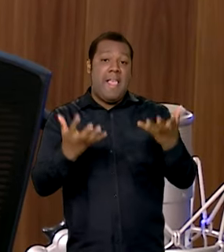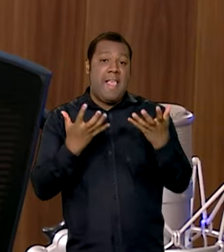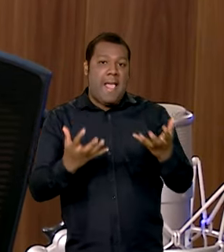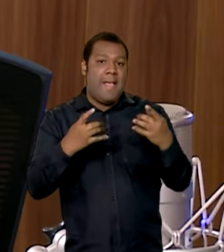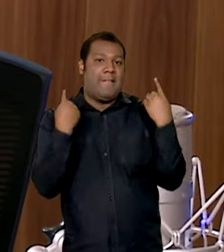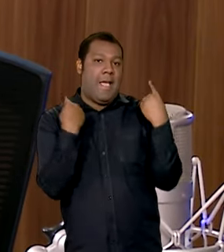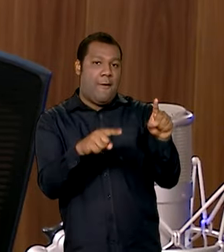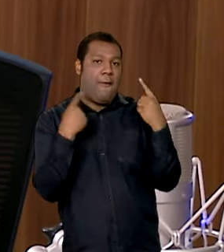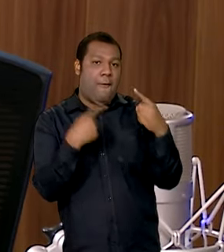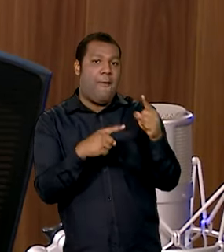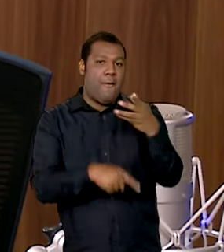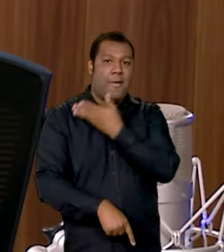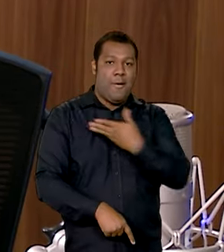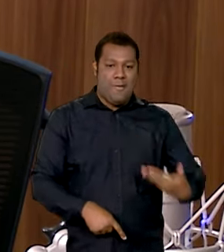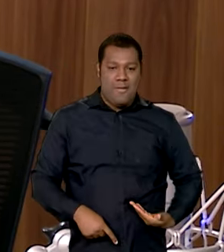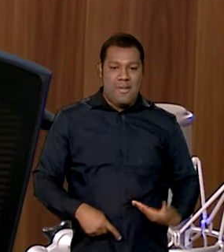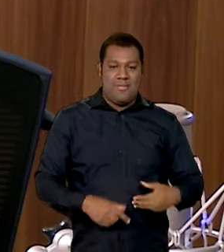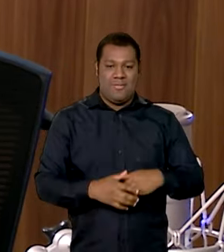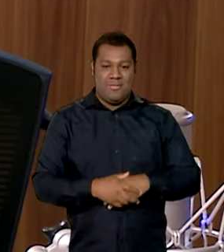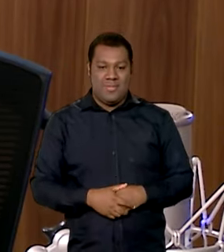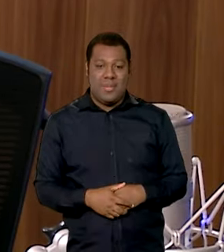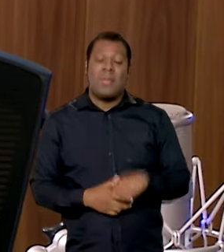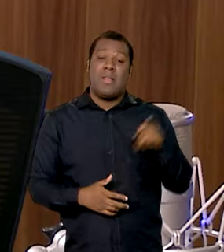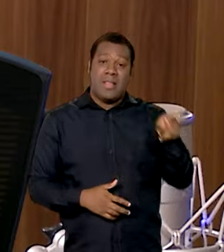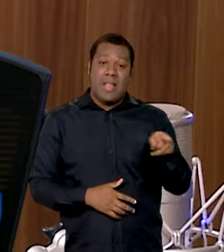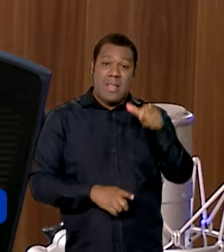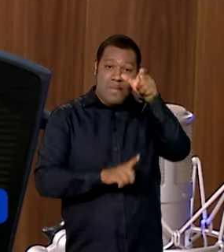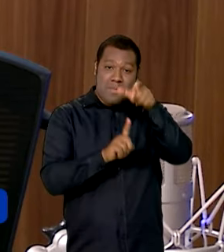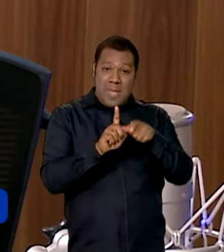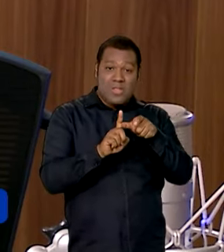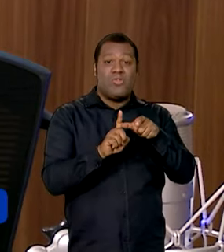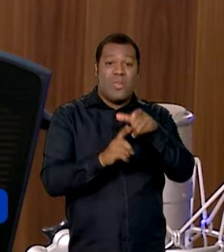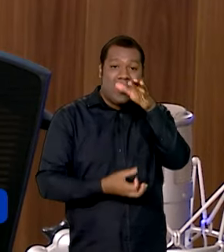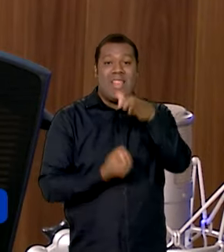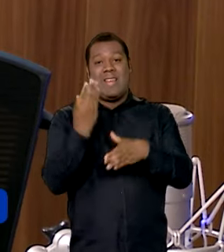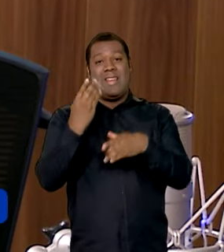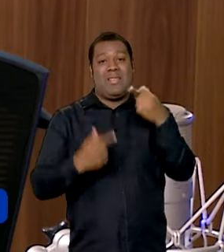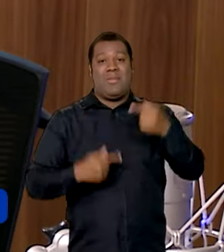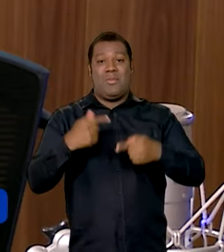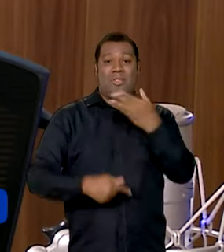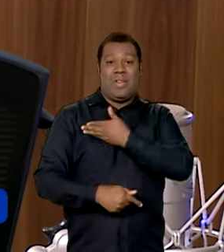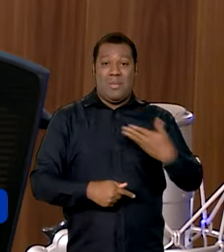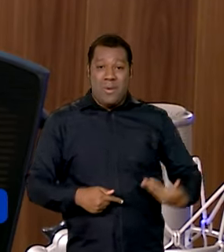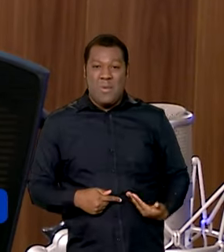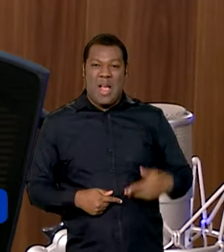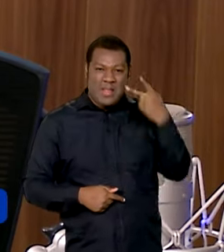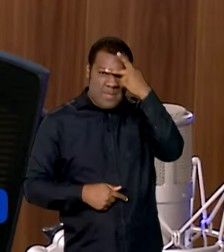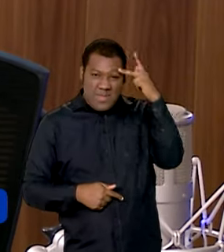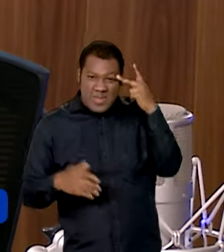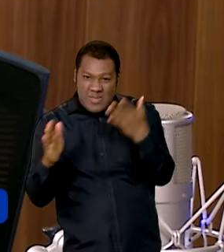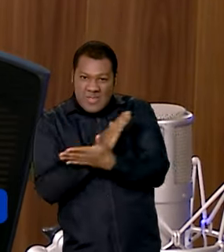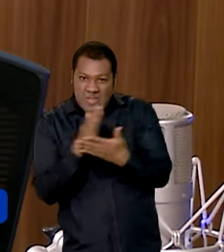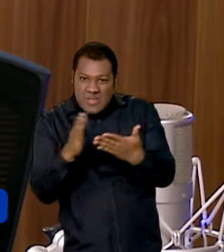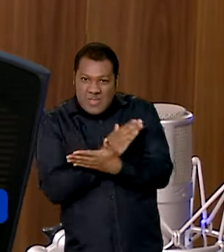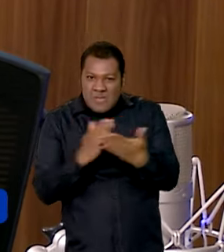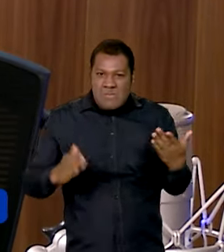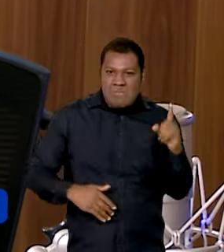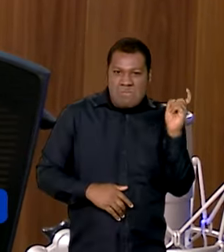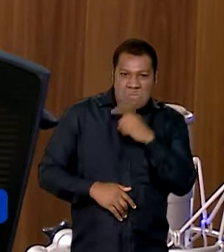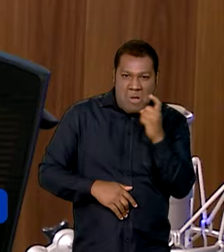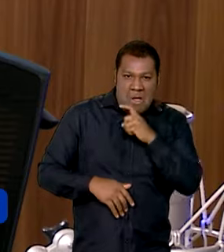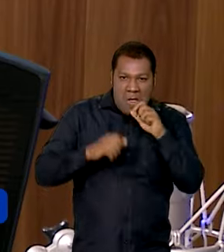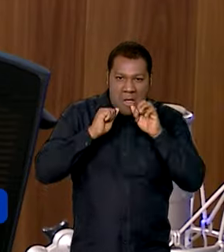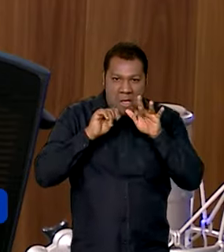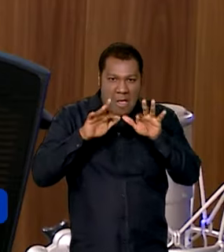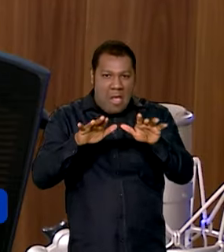governos atacar Quem é responsável pel uma política pública mas na verdade tá fazendo um desserviço à população eu